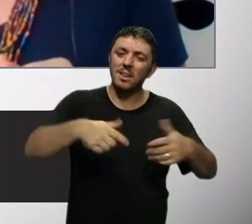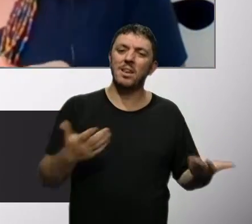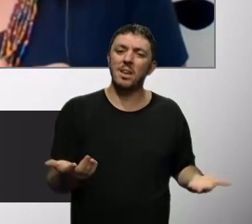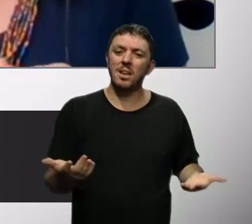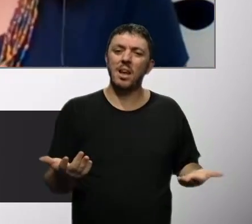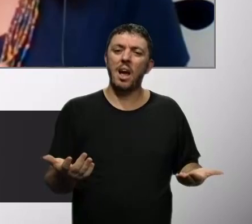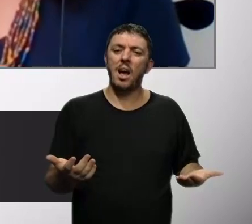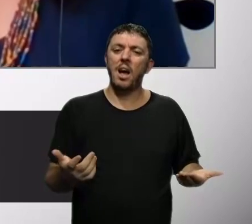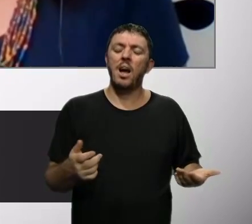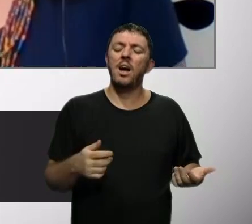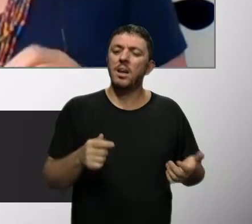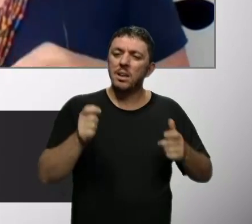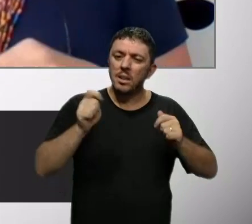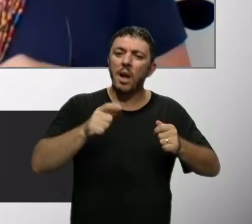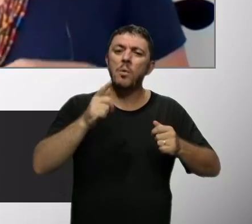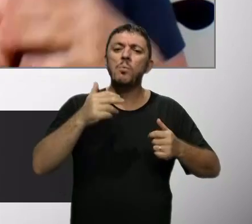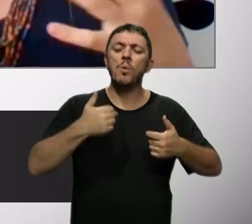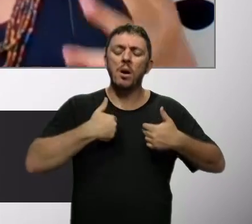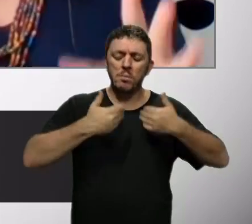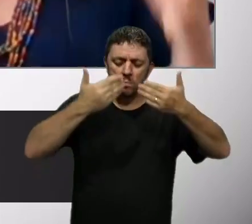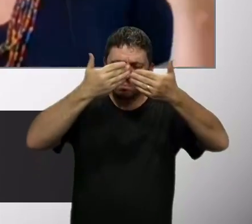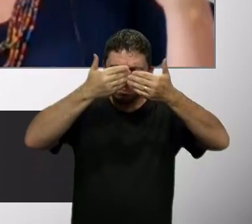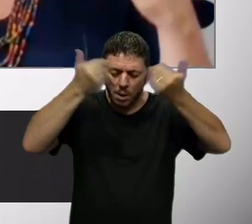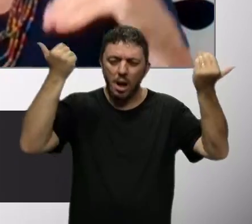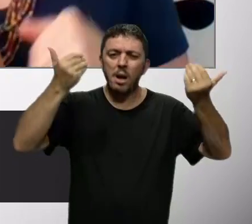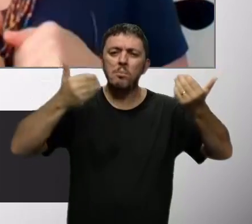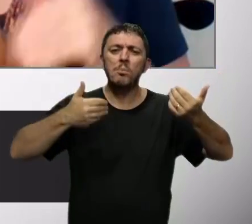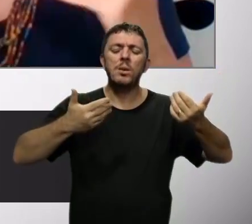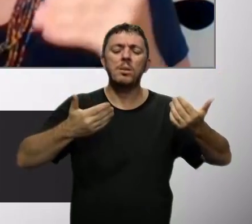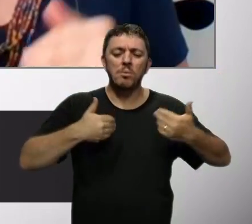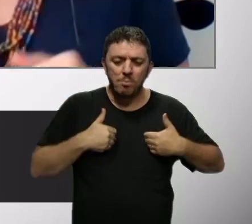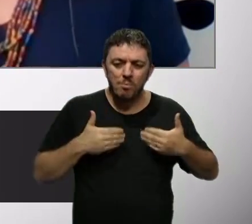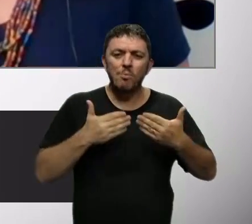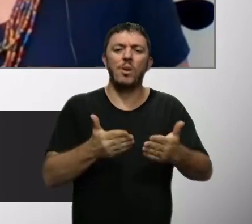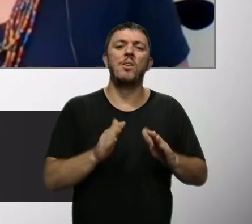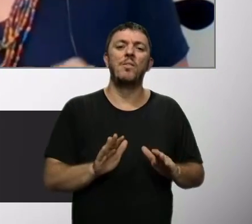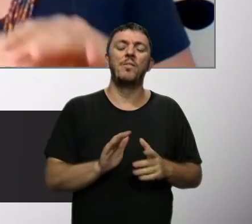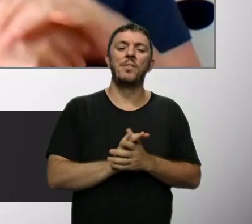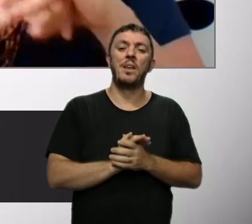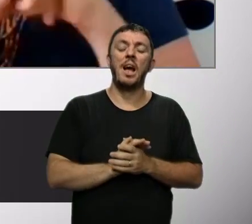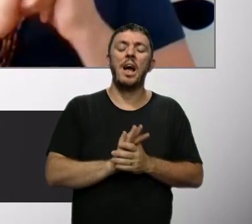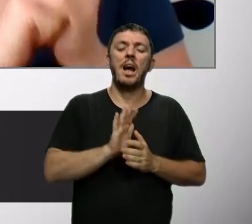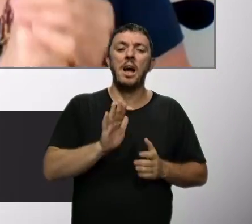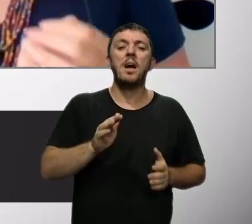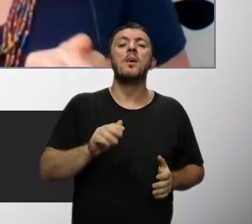para essa possibilidade. E aí ela foi, meia hora depois ela voltou.